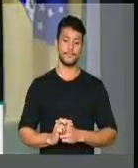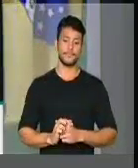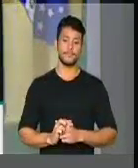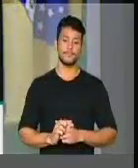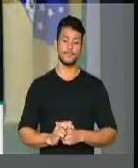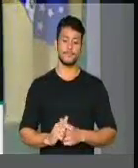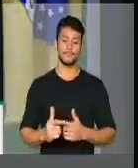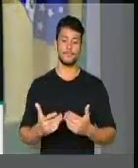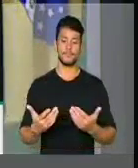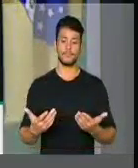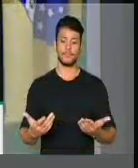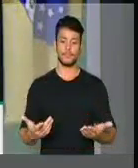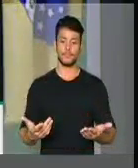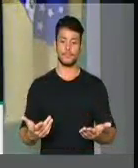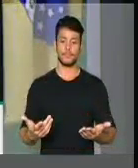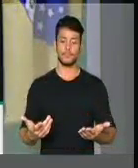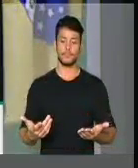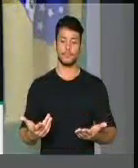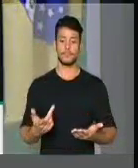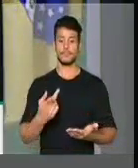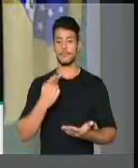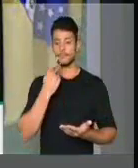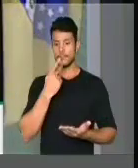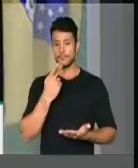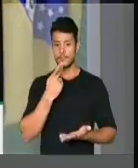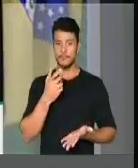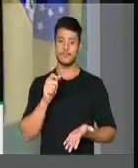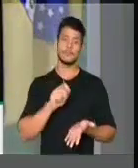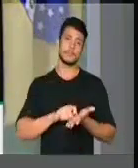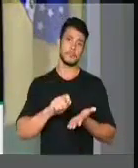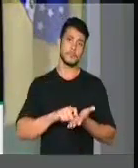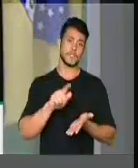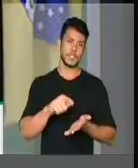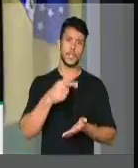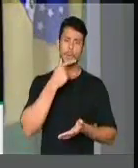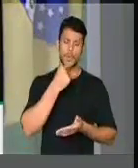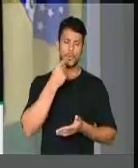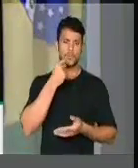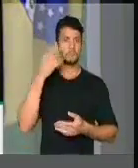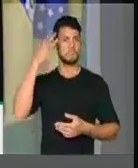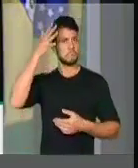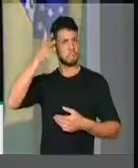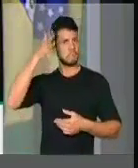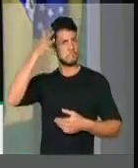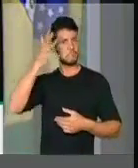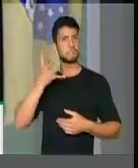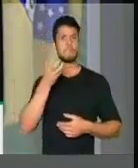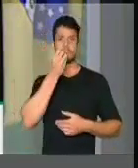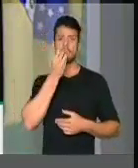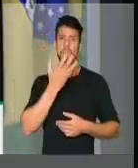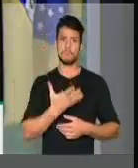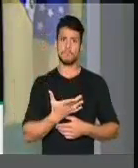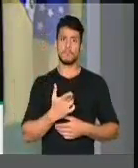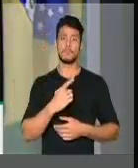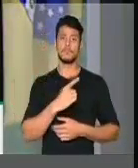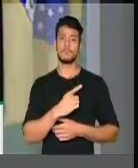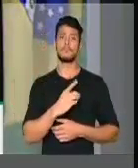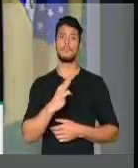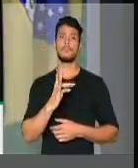senhor presidente, escrevendo, discursando, ele foi um grande, eu sempre um grande orador, sobre